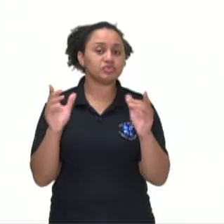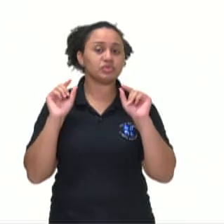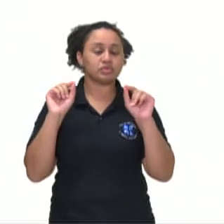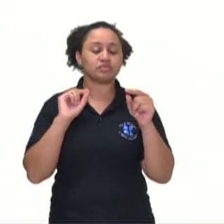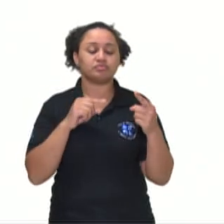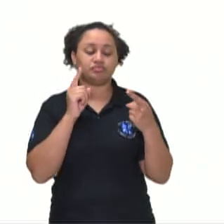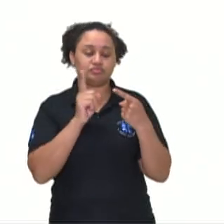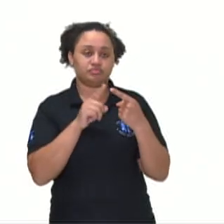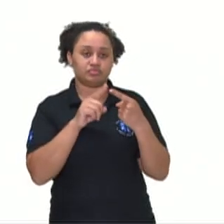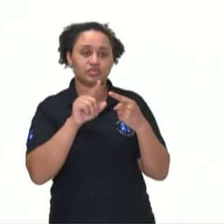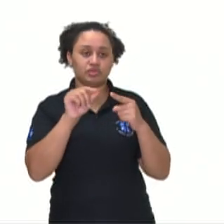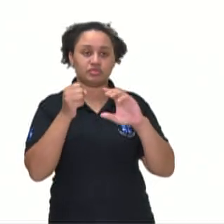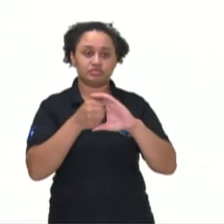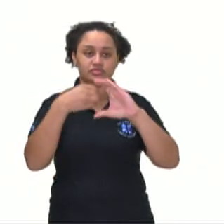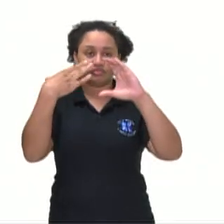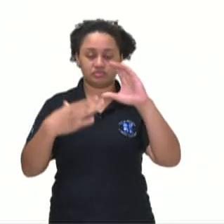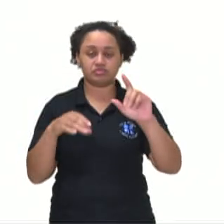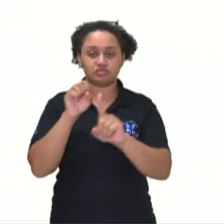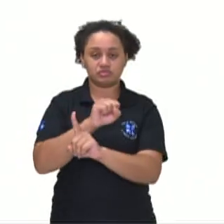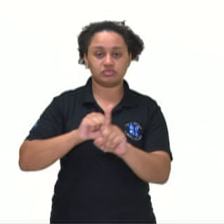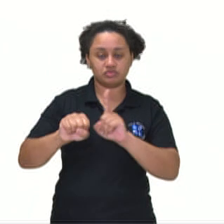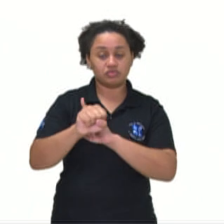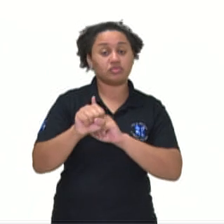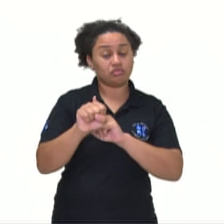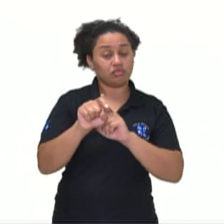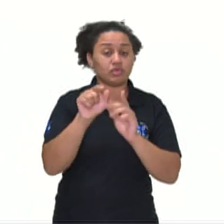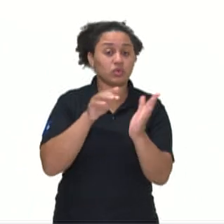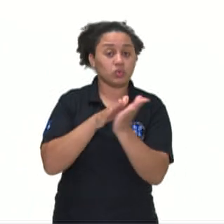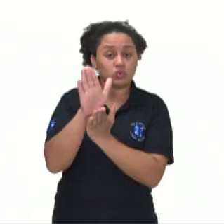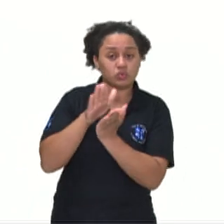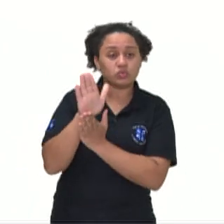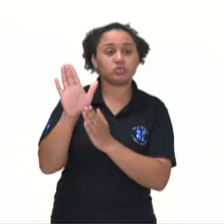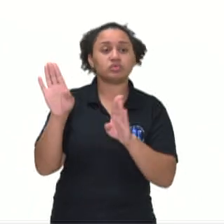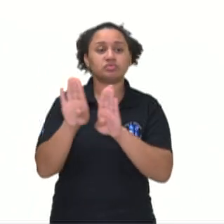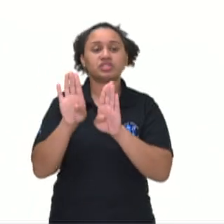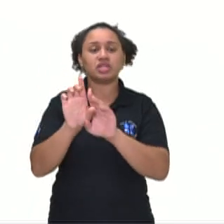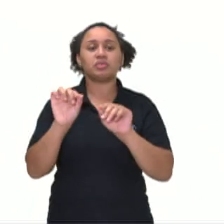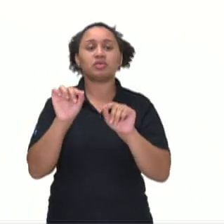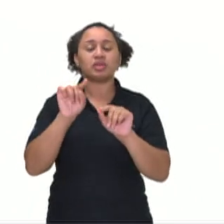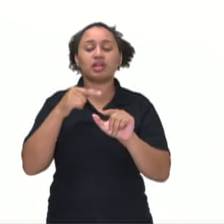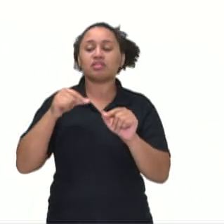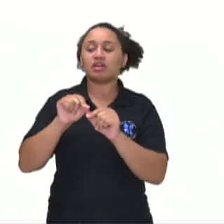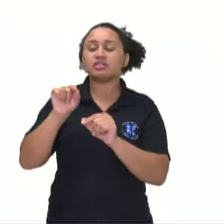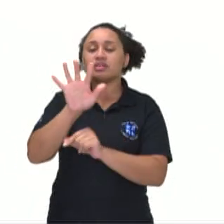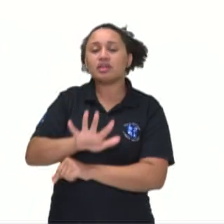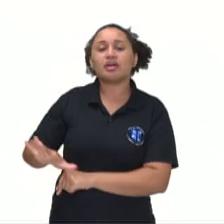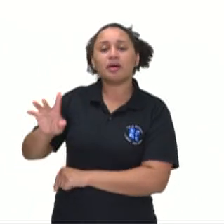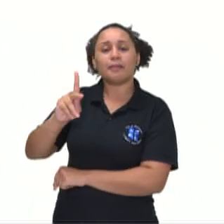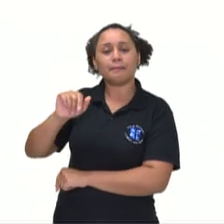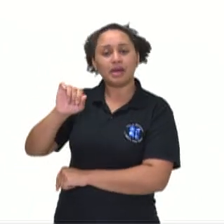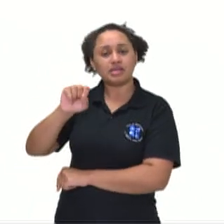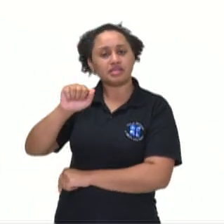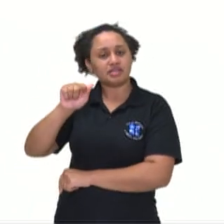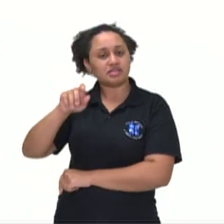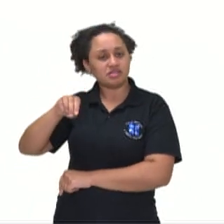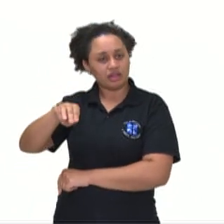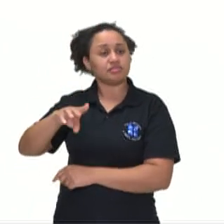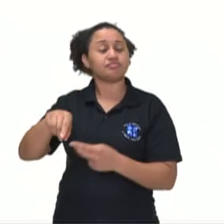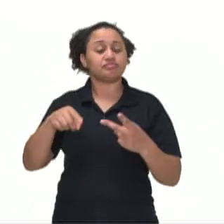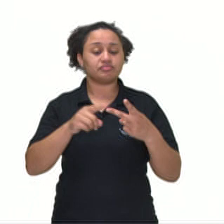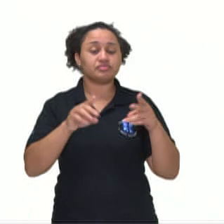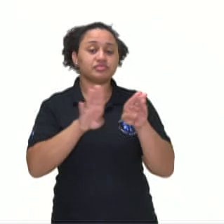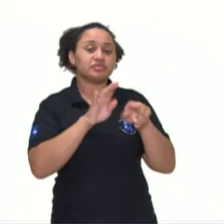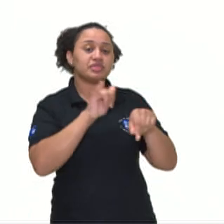que são a caracterização da sociedade de consumo e dos seus impactos sobre a paisagem, além de analisar as estratégias